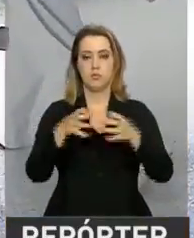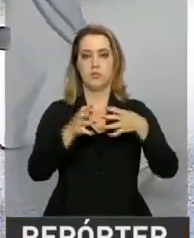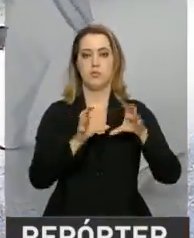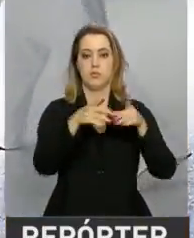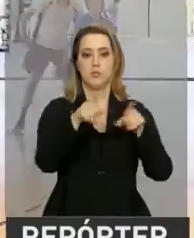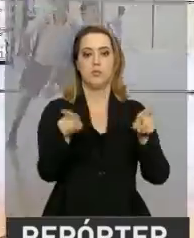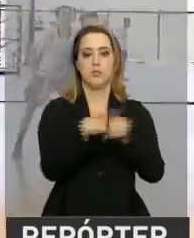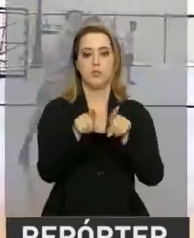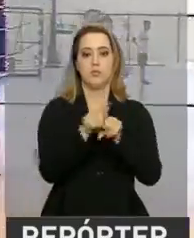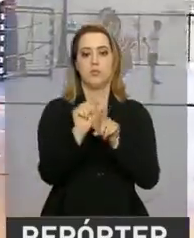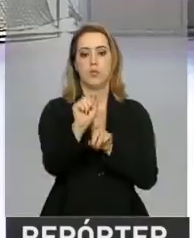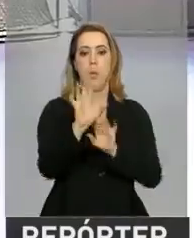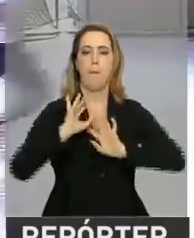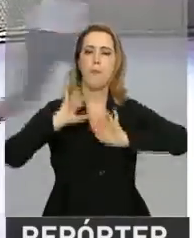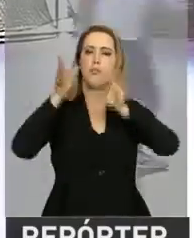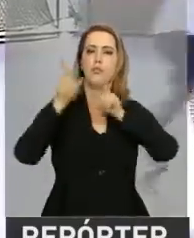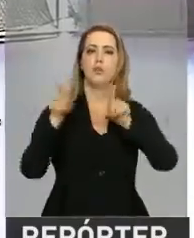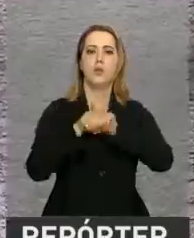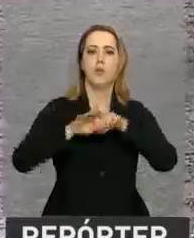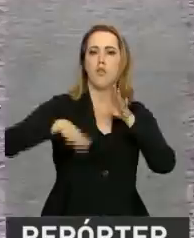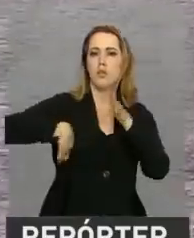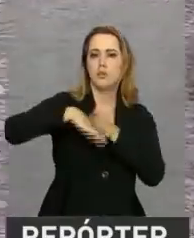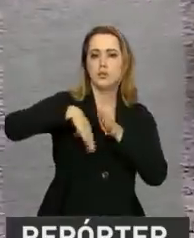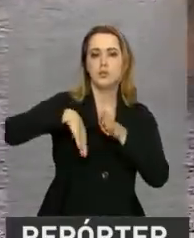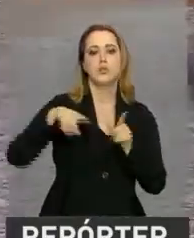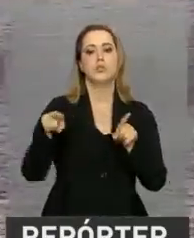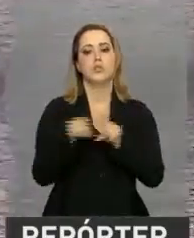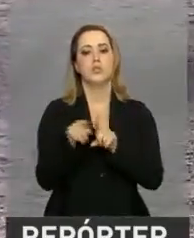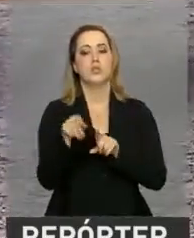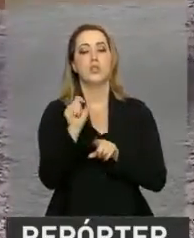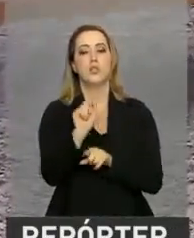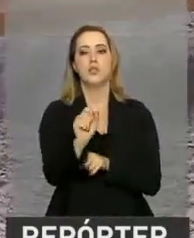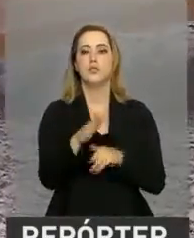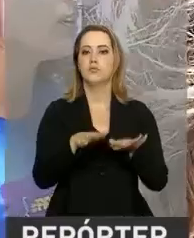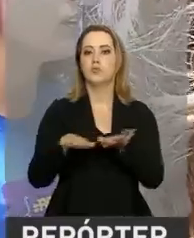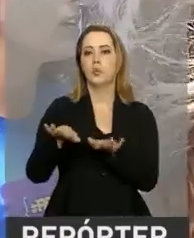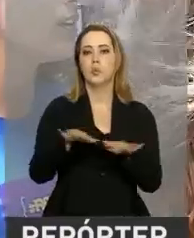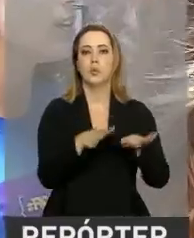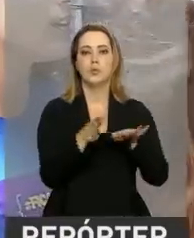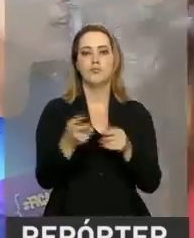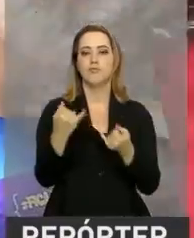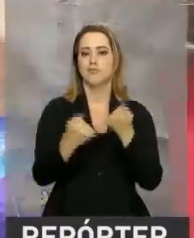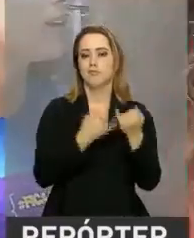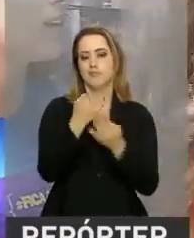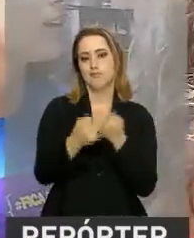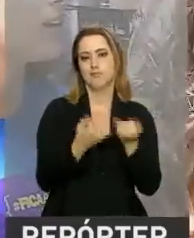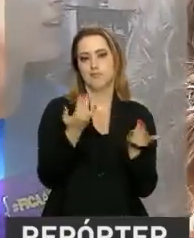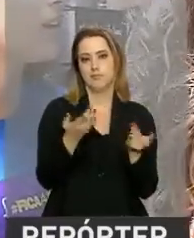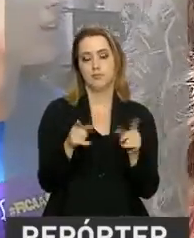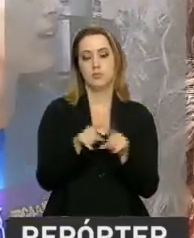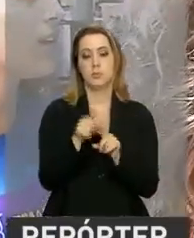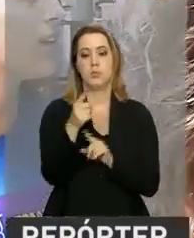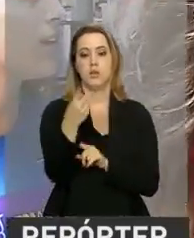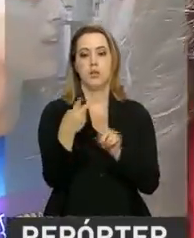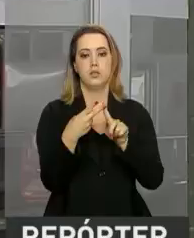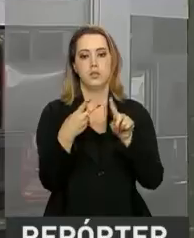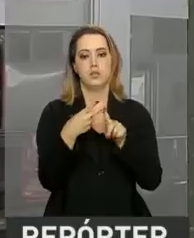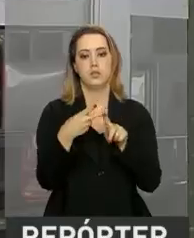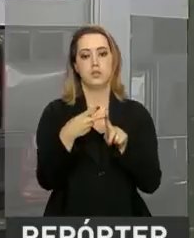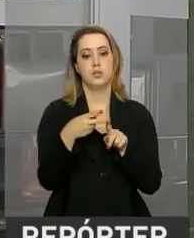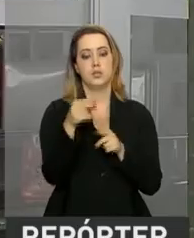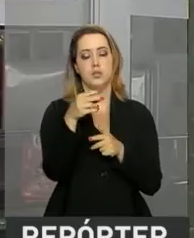incluíram também vôlei futsal e até aulas de circo lucas vai fazer a prova pela segunda vez